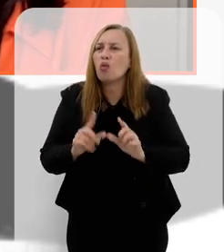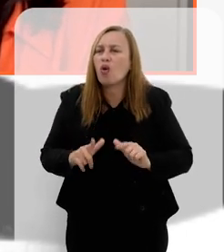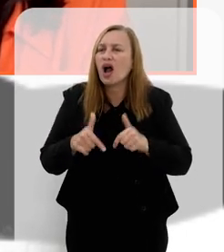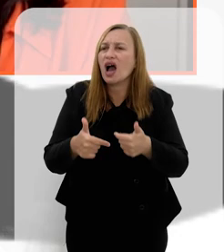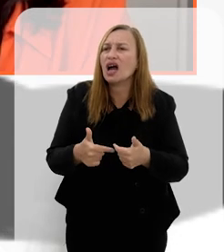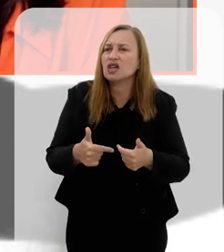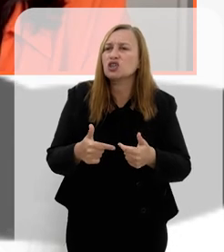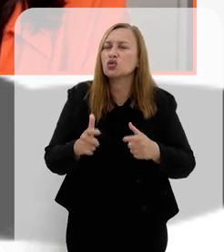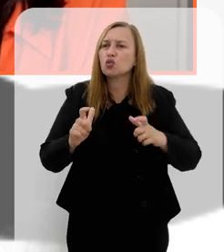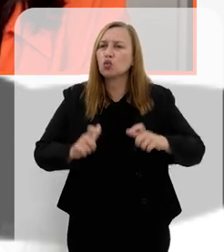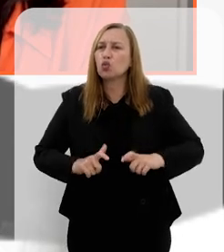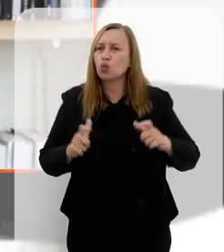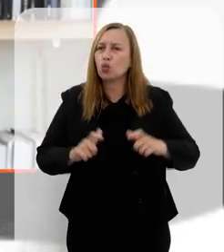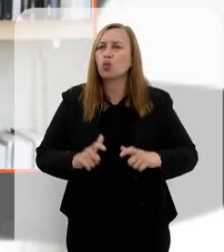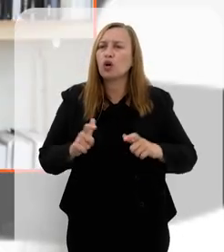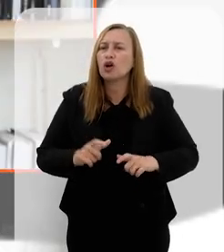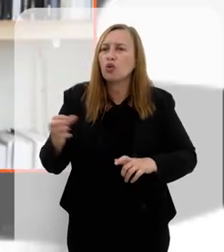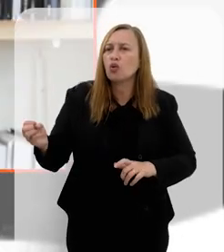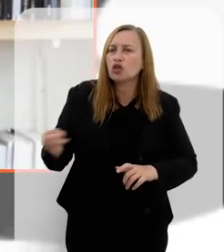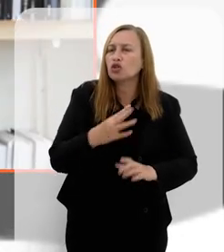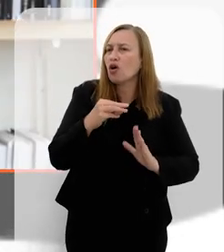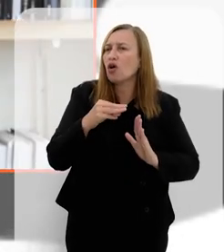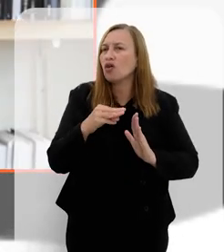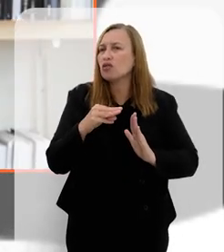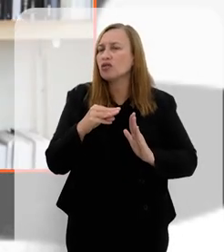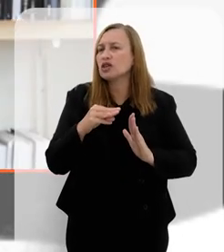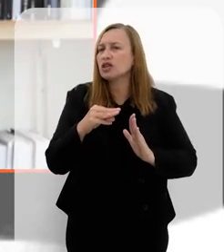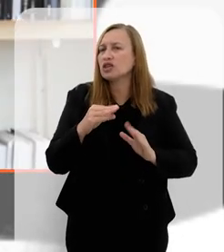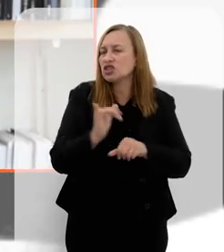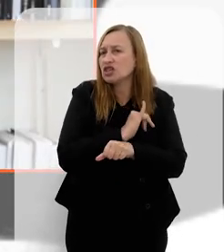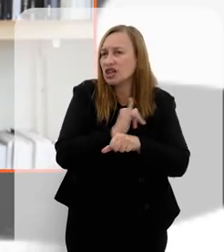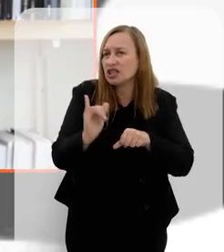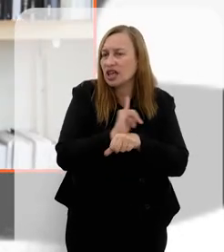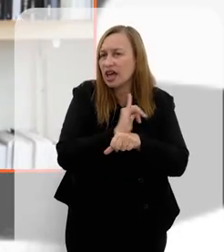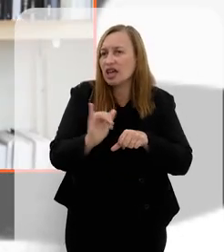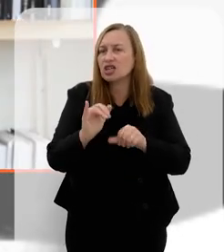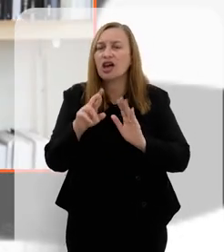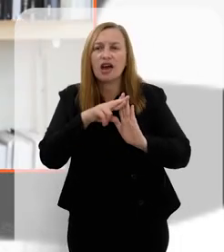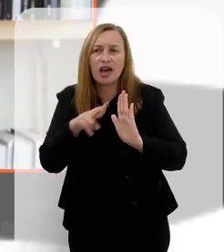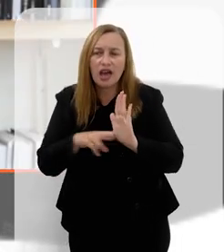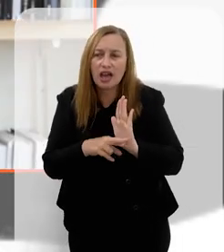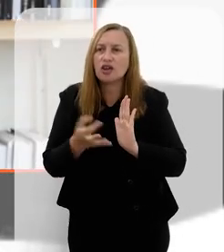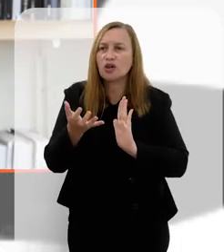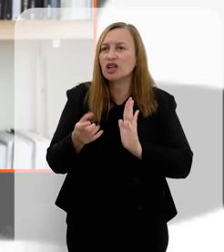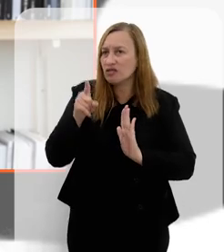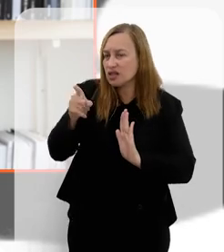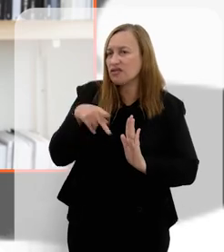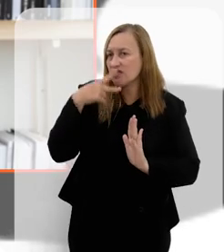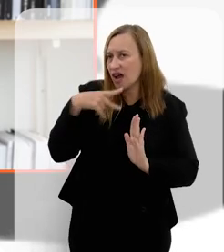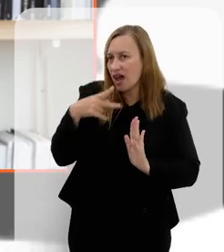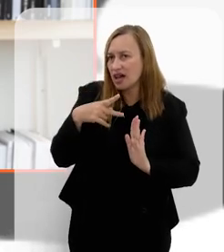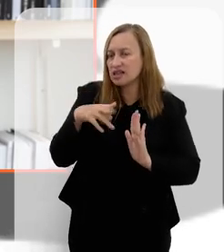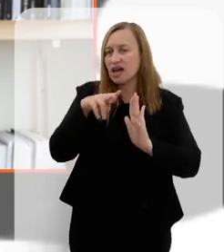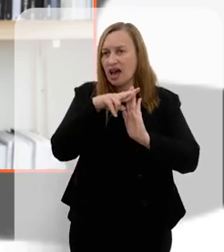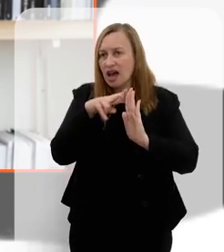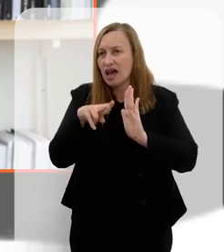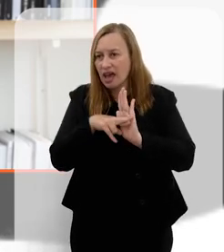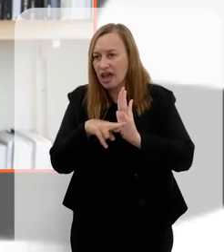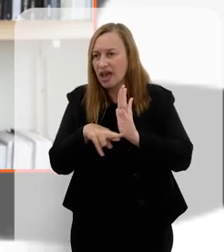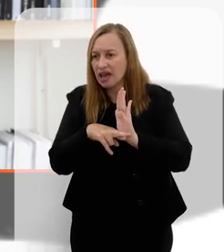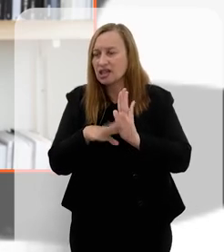o estabelecimento de uma nova dinâmica, ou seja, as regras que você comentou, que eu inclusive queria que você